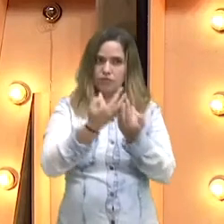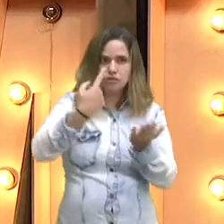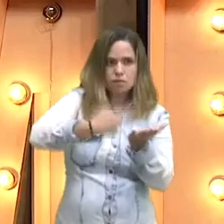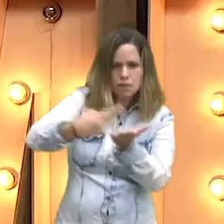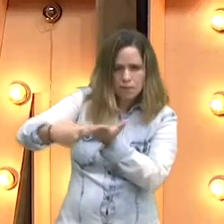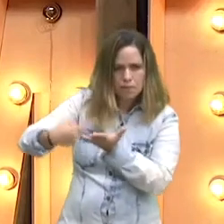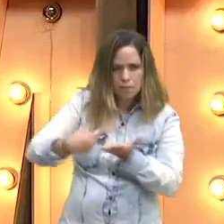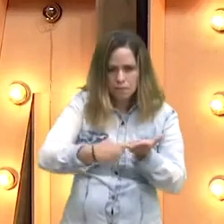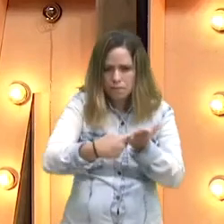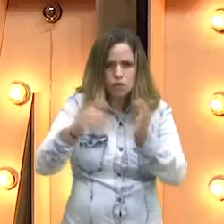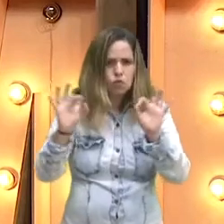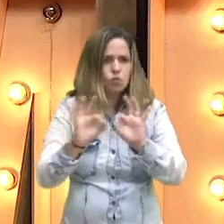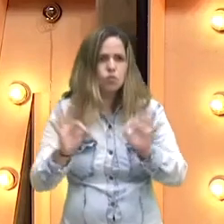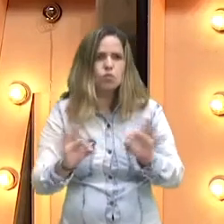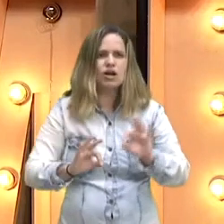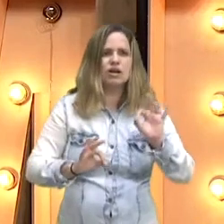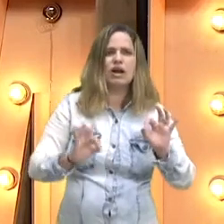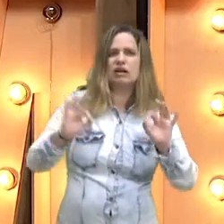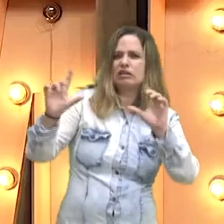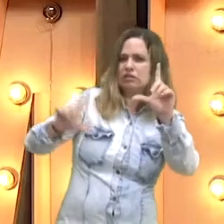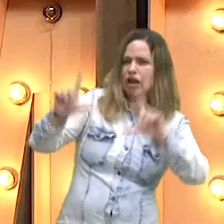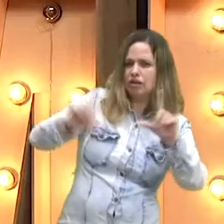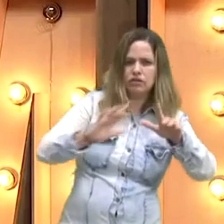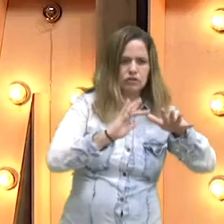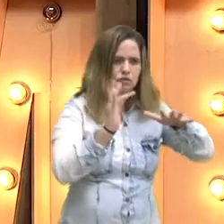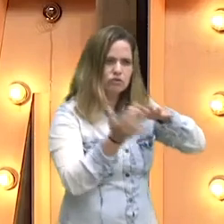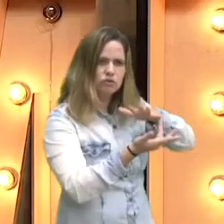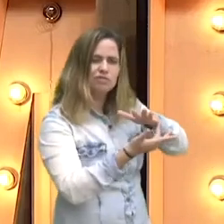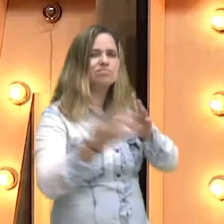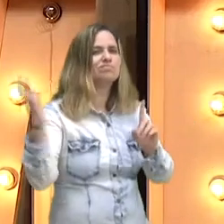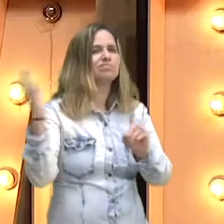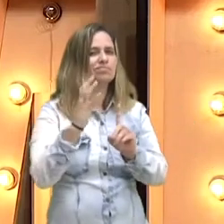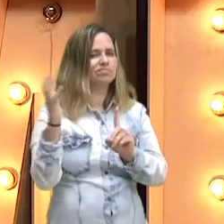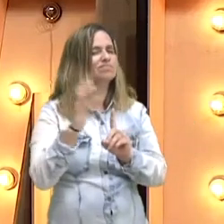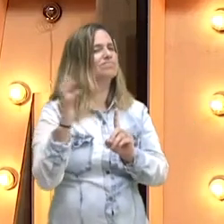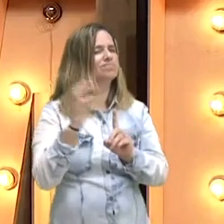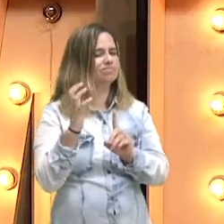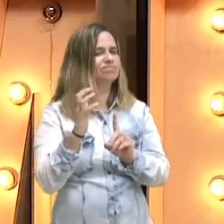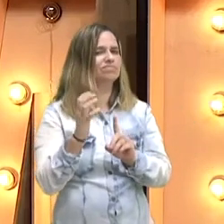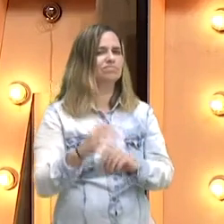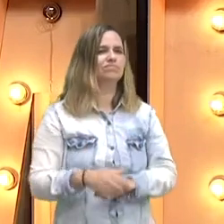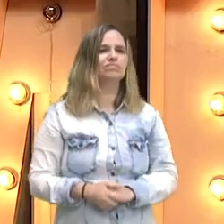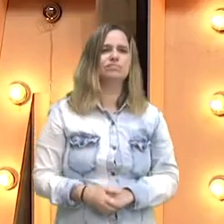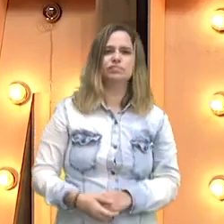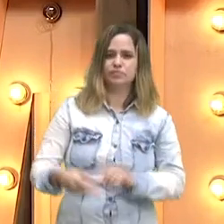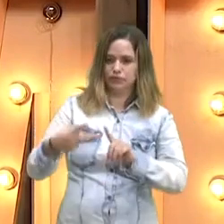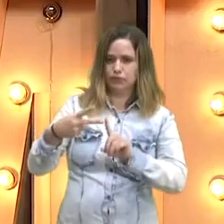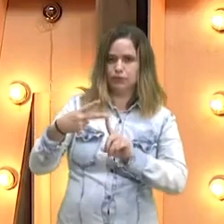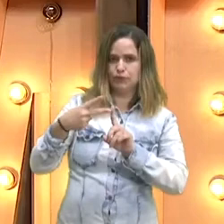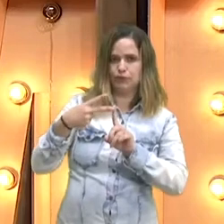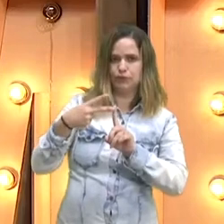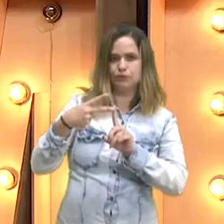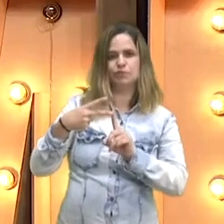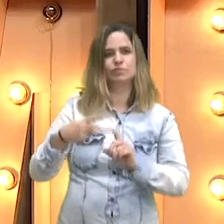mais importante. Segundo lugar, segundo alvo da família em tempos de ameaça é o